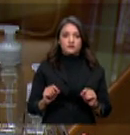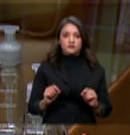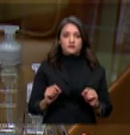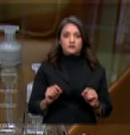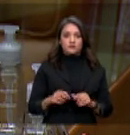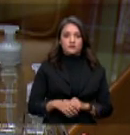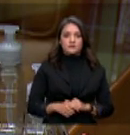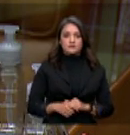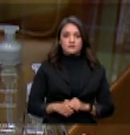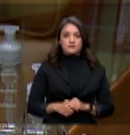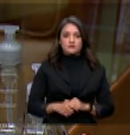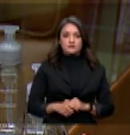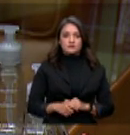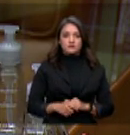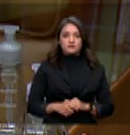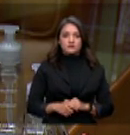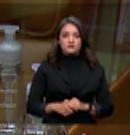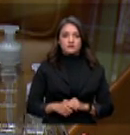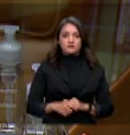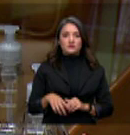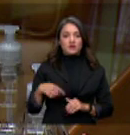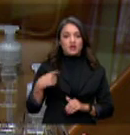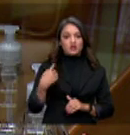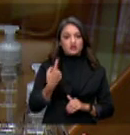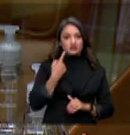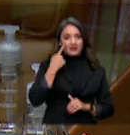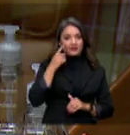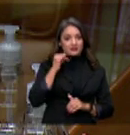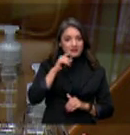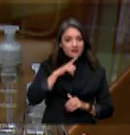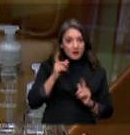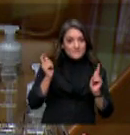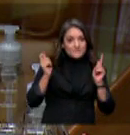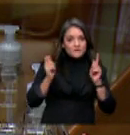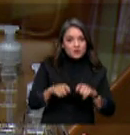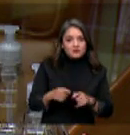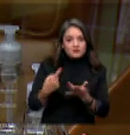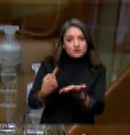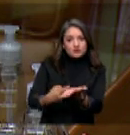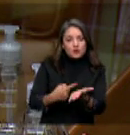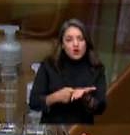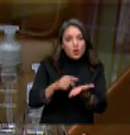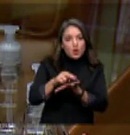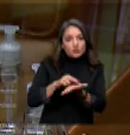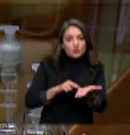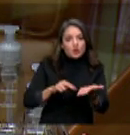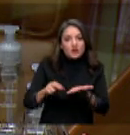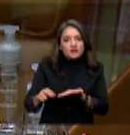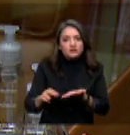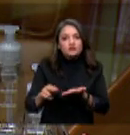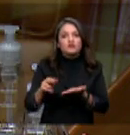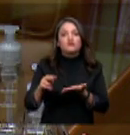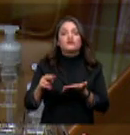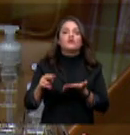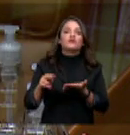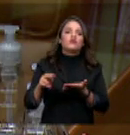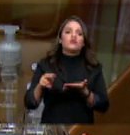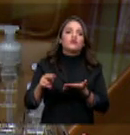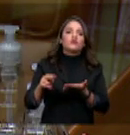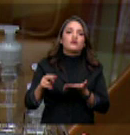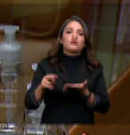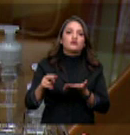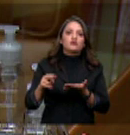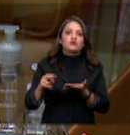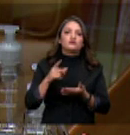estávamos considerando se havia a possibilidade do acordo coletivo das convenções poderem